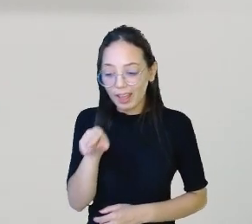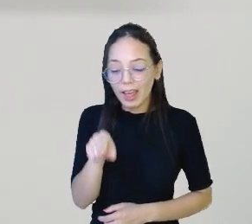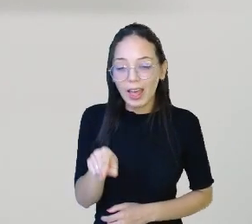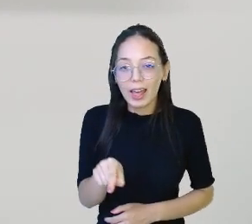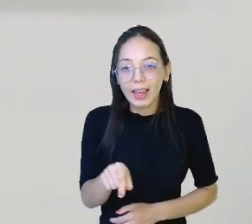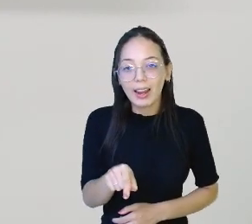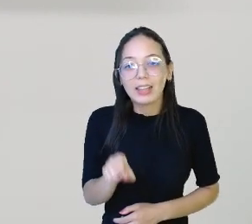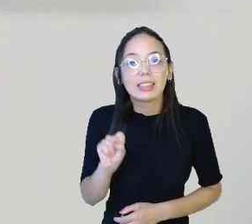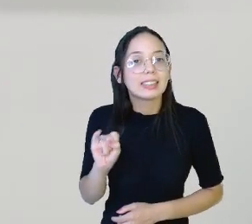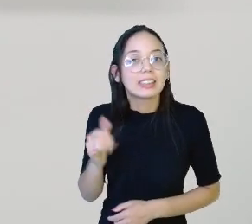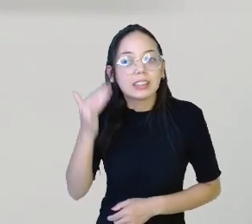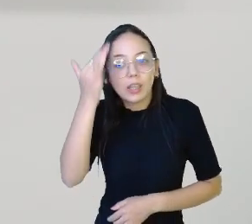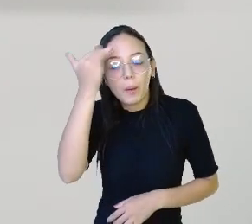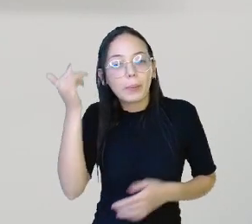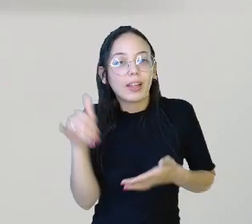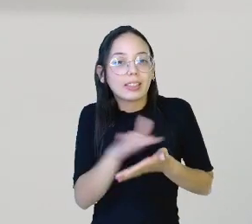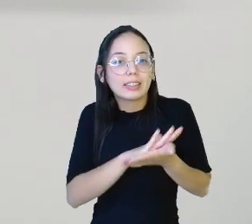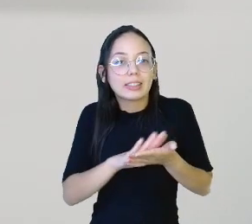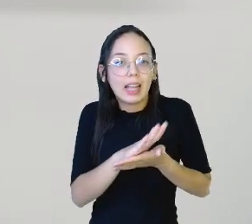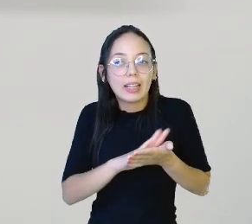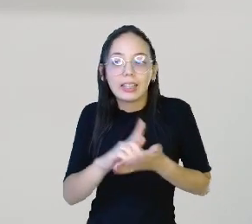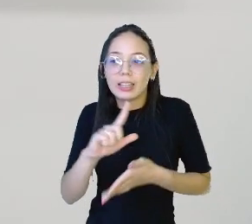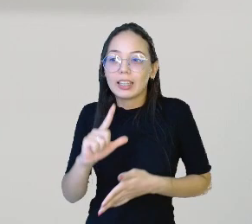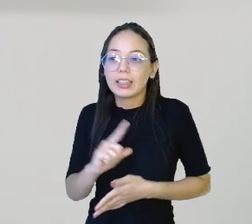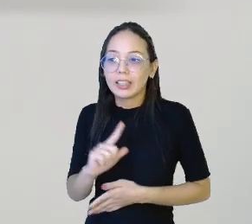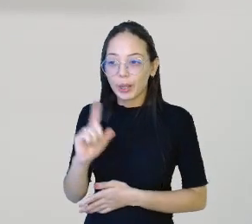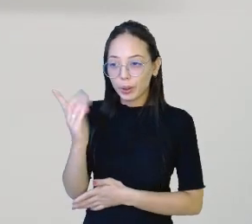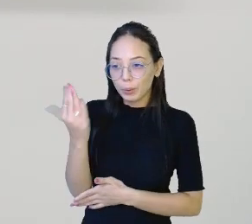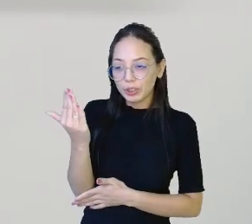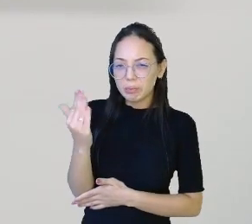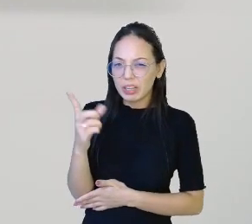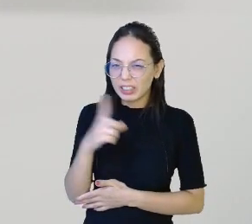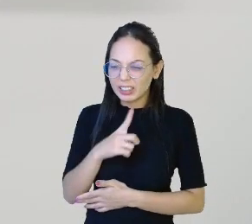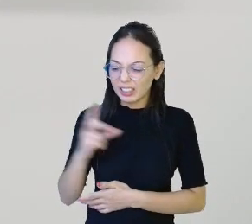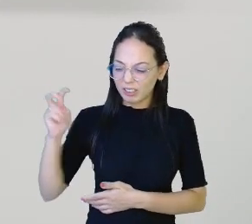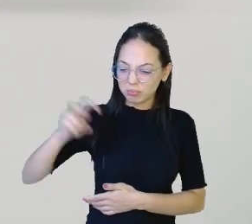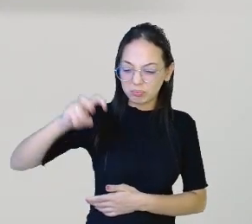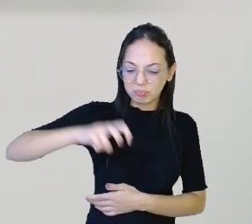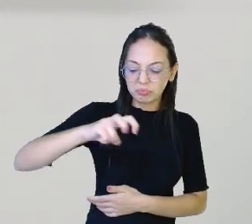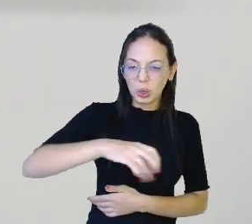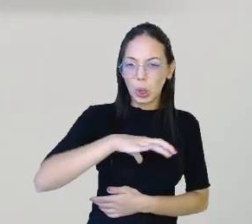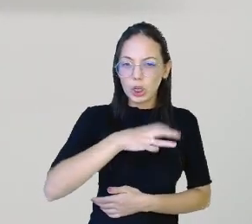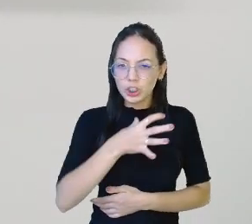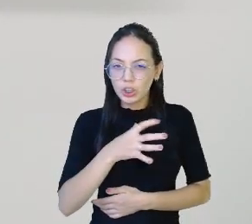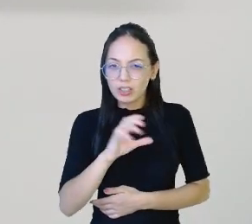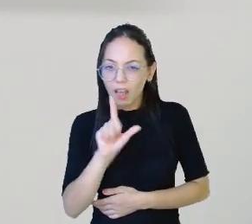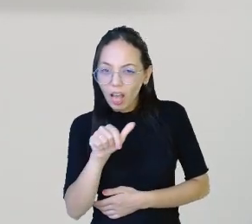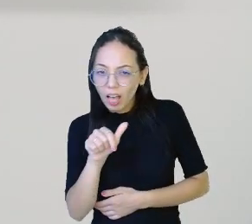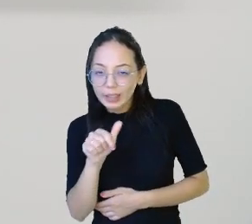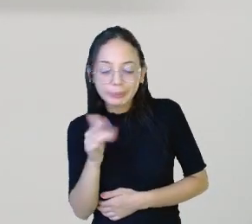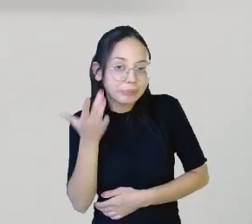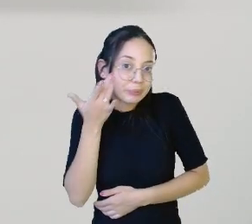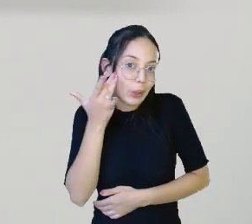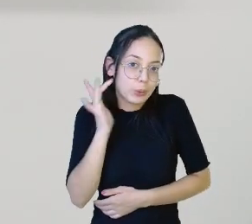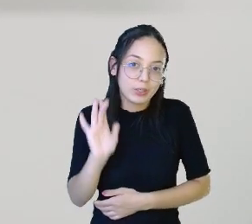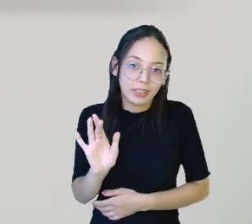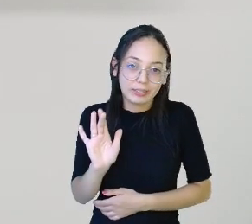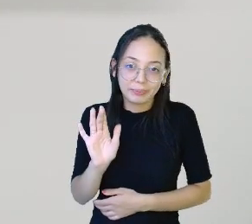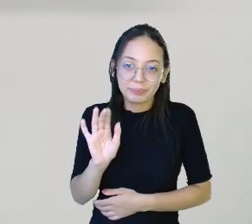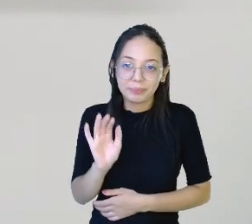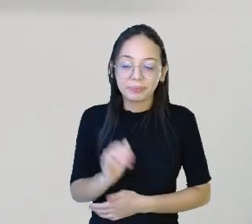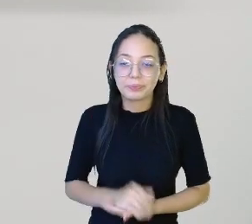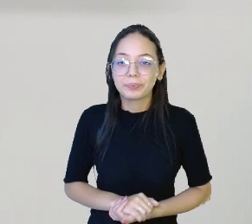Alvinho, será que se ela não soubesse que tinha um espelho lá, ela tinha sido tão corajosa assim? Não sei, né?